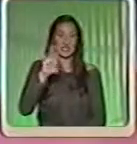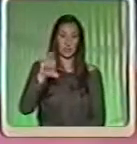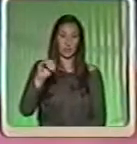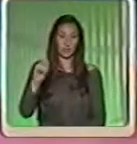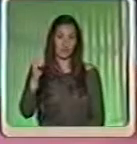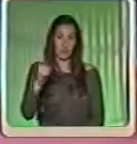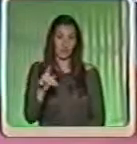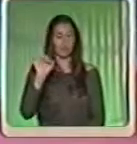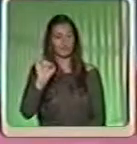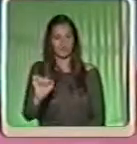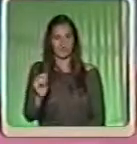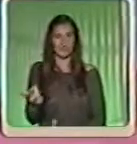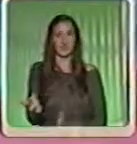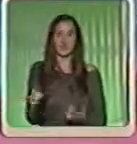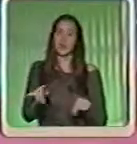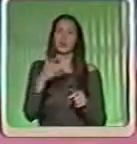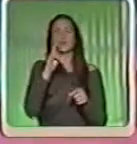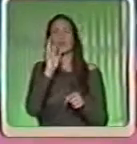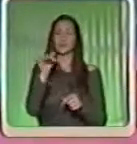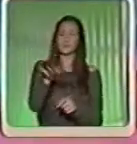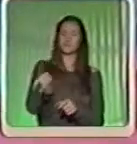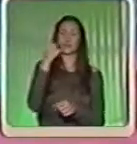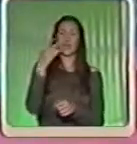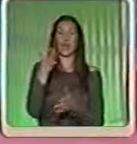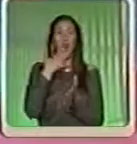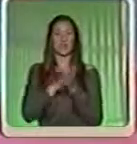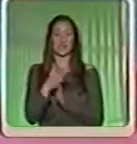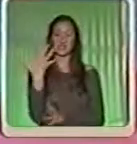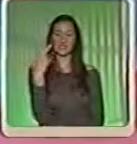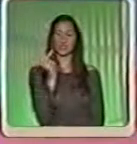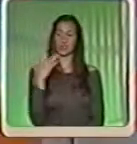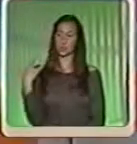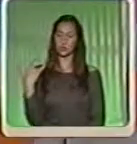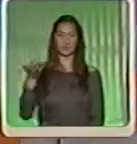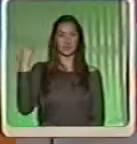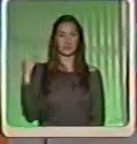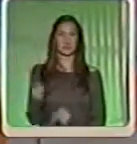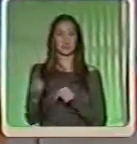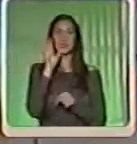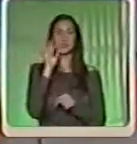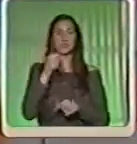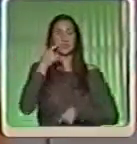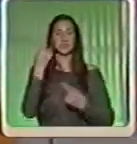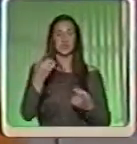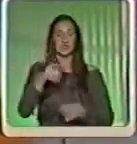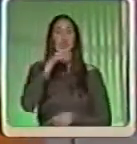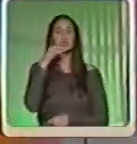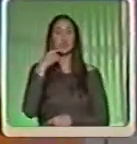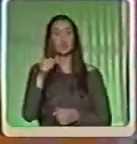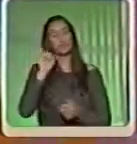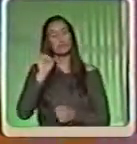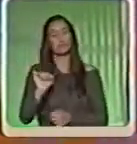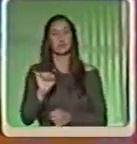E nós decidimos aproveitar aquele espaço, foi decidido há 5 anos, para começar a fazer uma mostra de doce conventual. Já agora, a